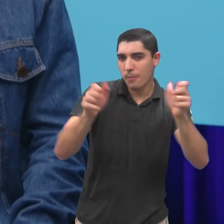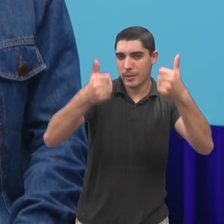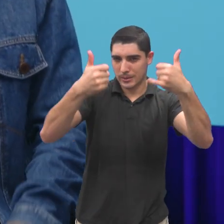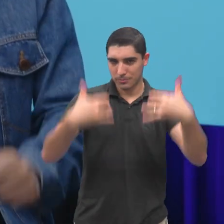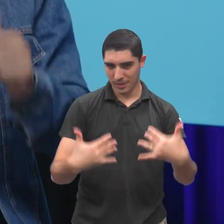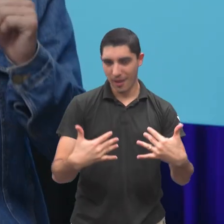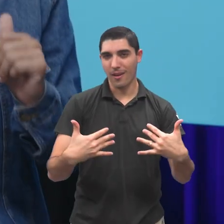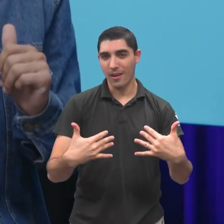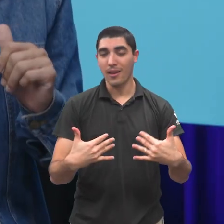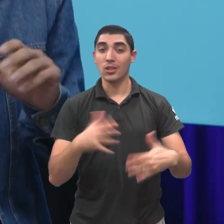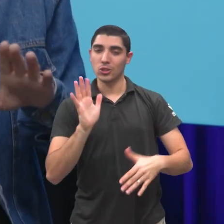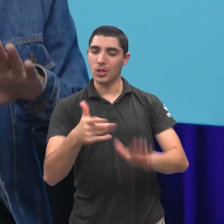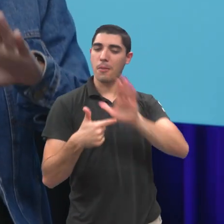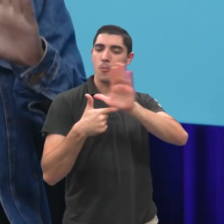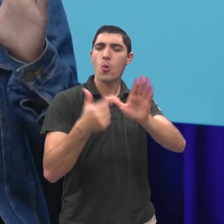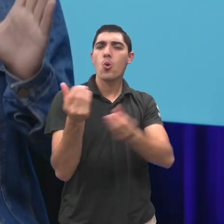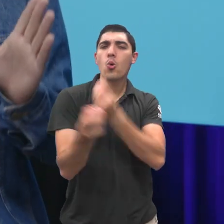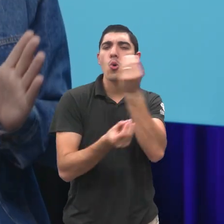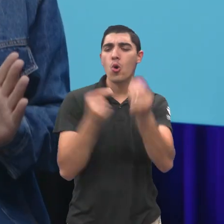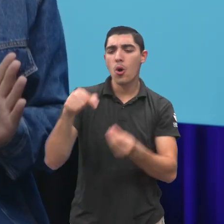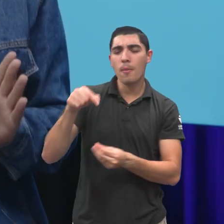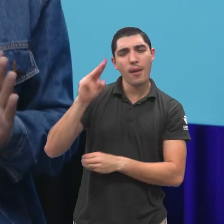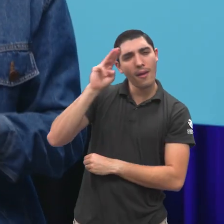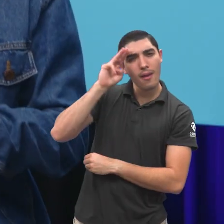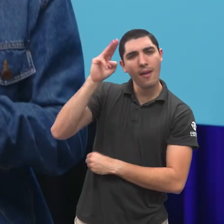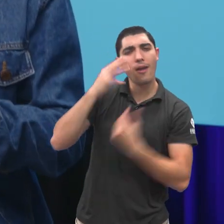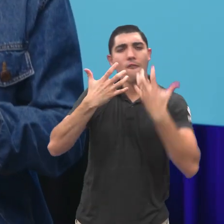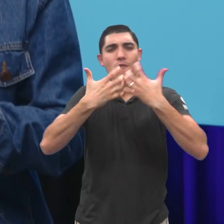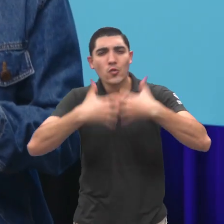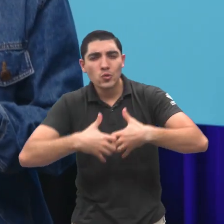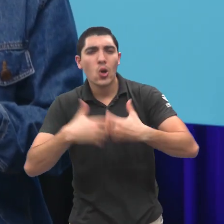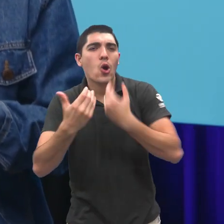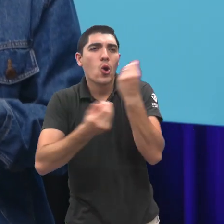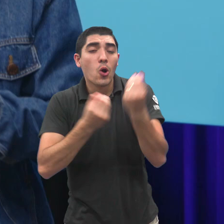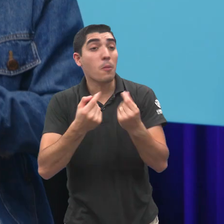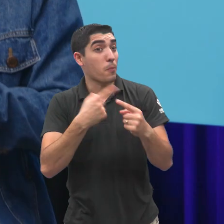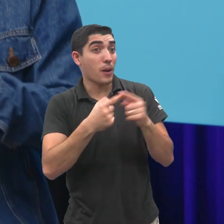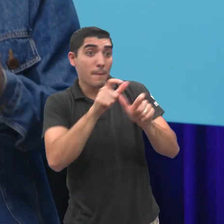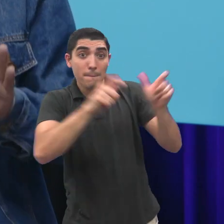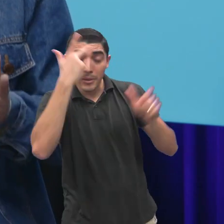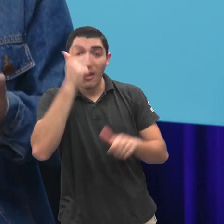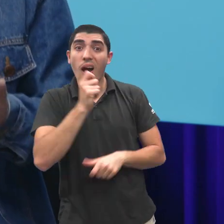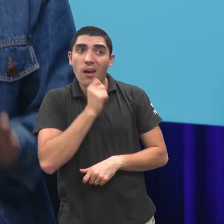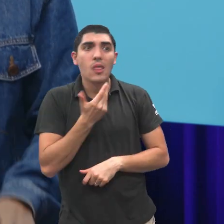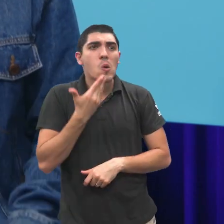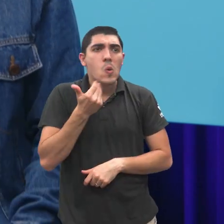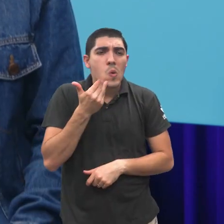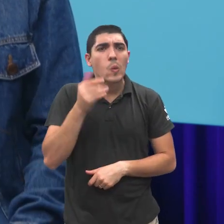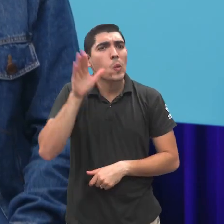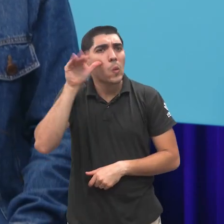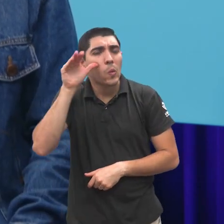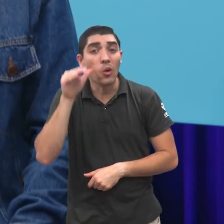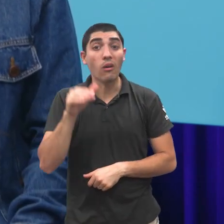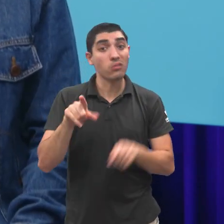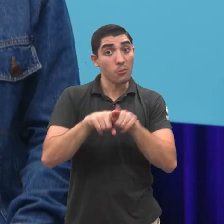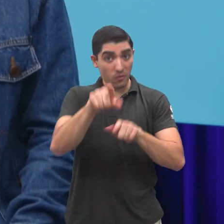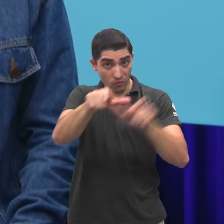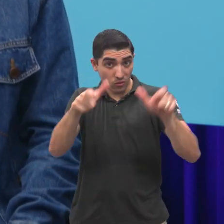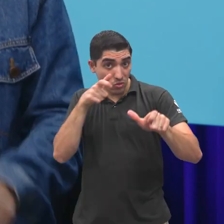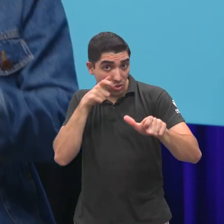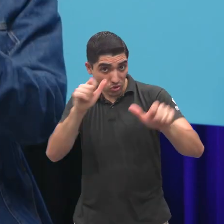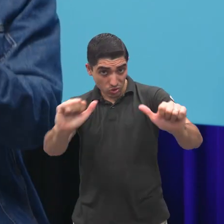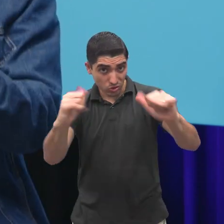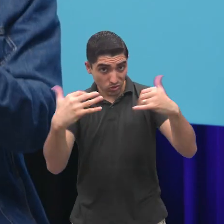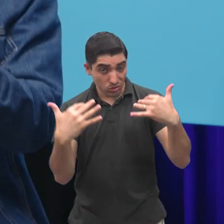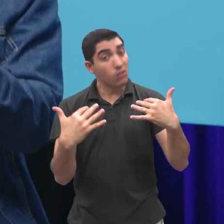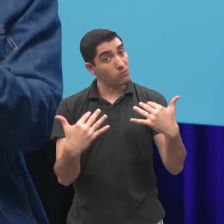é. Porque primeiro a gente falou sobre como funciona, trouxe essas curiosidades que sanou a dúvida de muita gente aí, inclusive pais que estão nos assistindo,